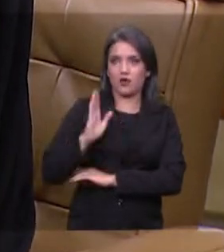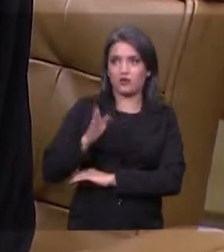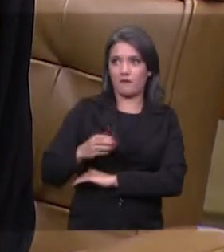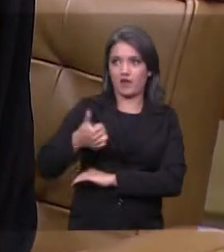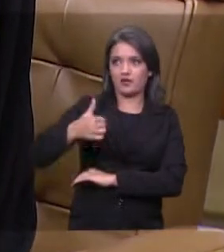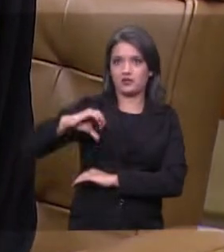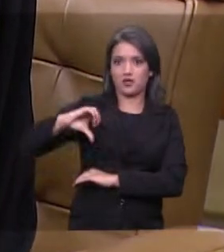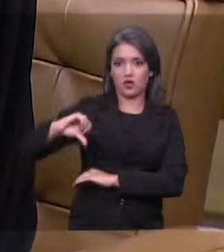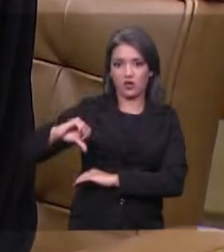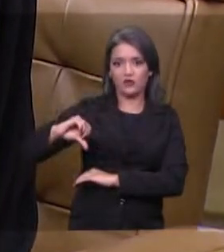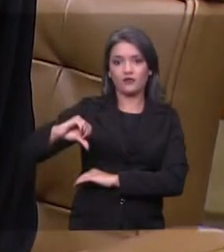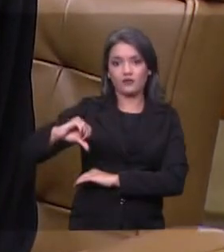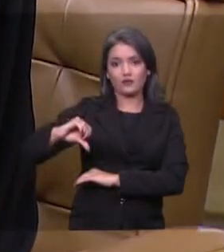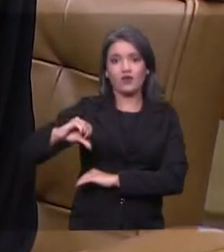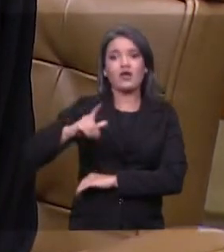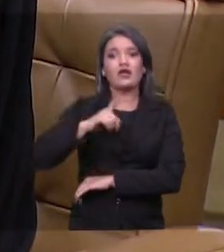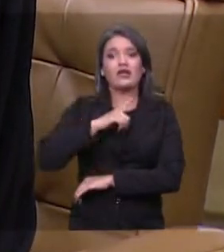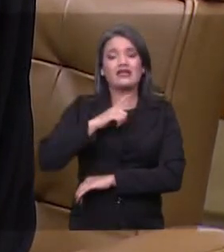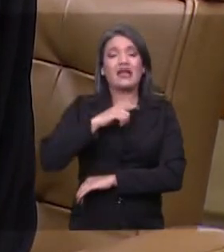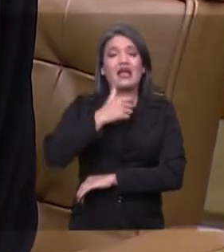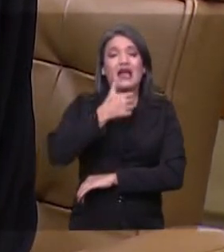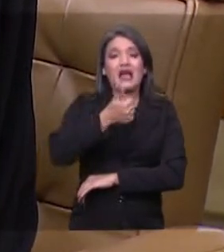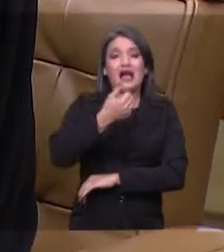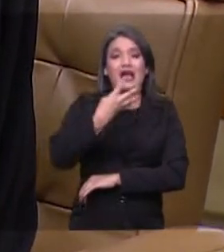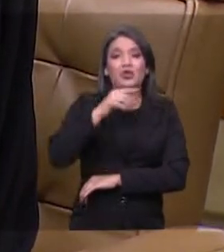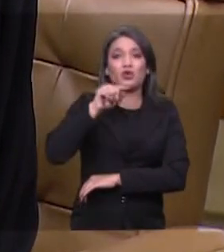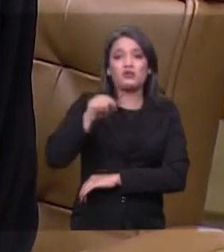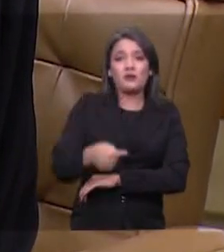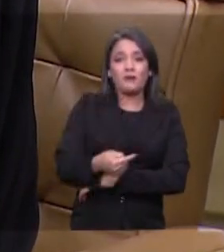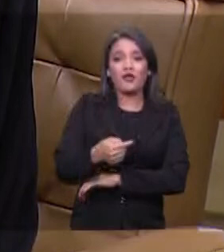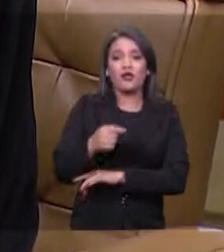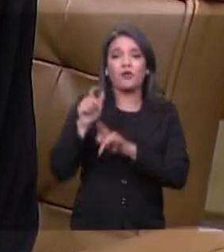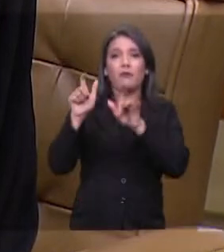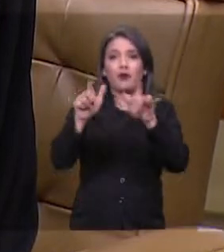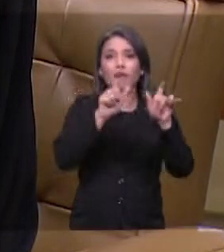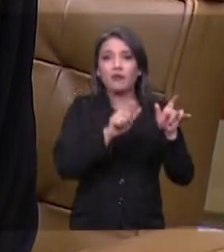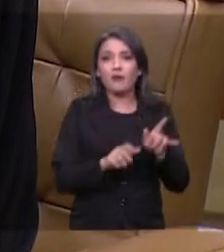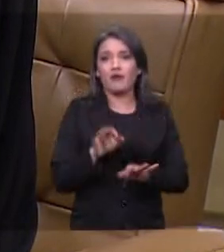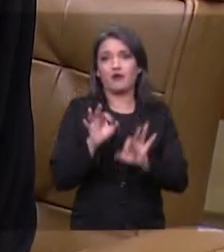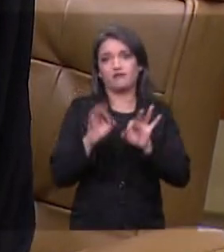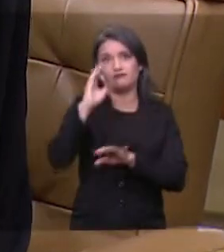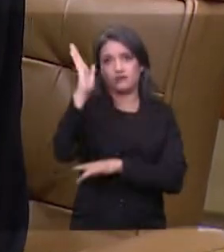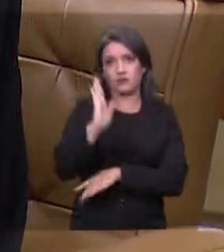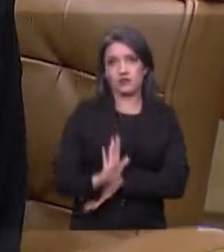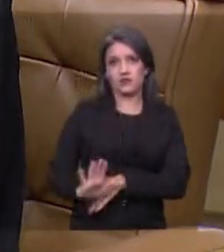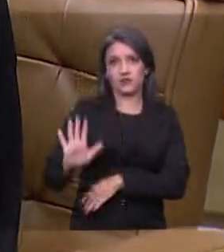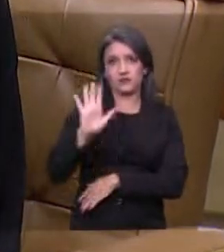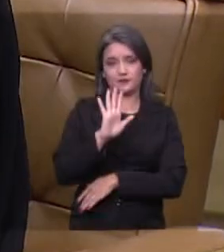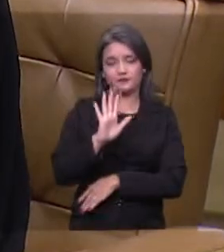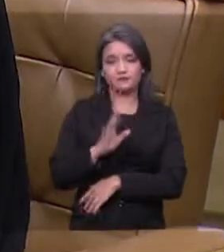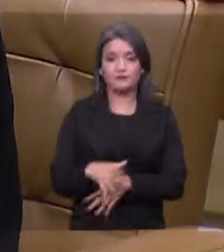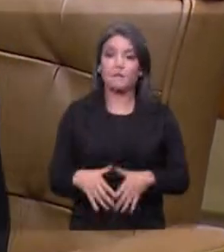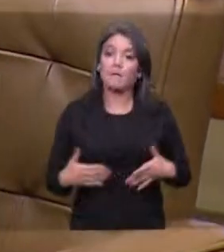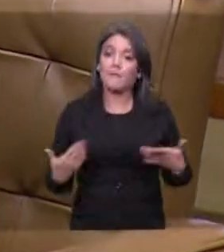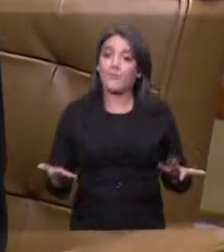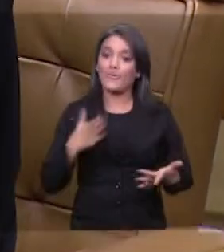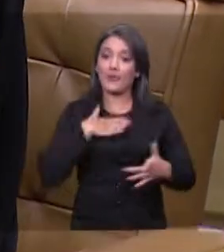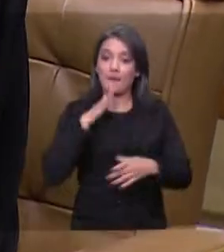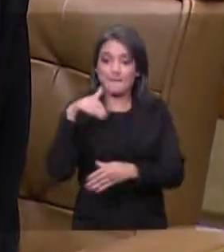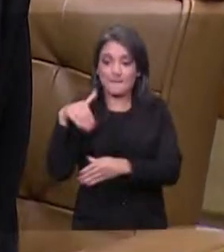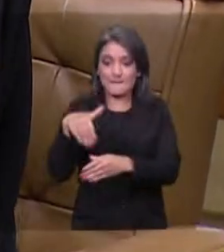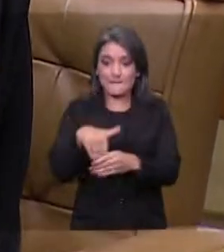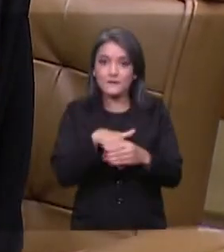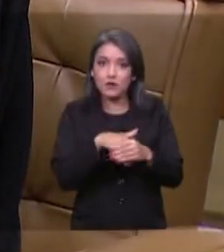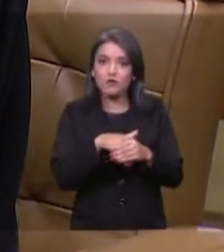13.964/19, nas mais de 14 mil unidades judiciárias do nosso país. Na íntegra do meu voto,